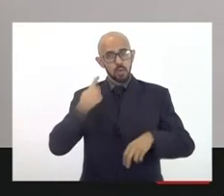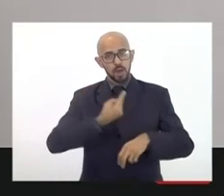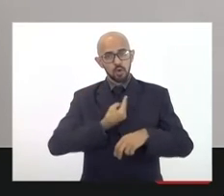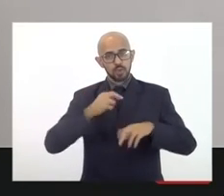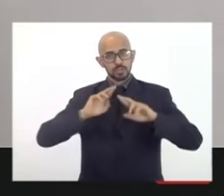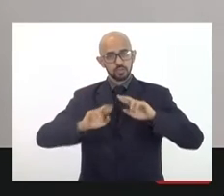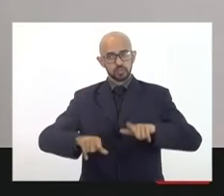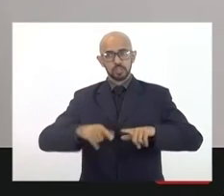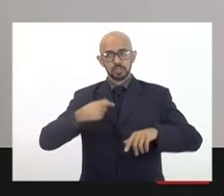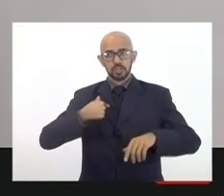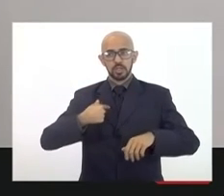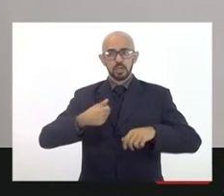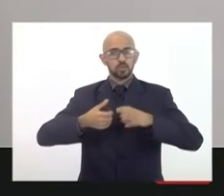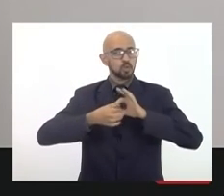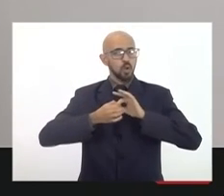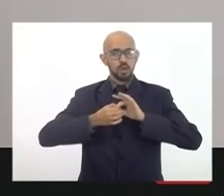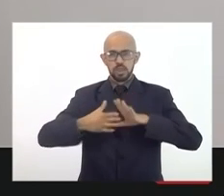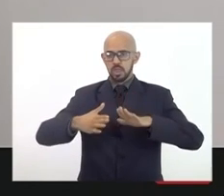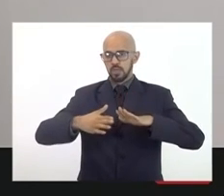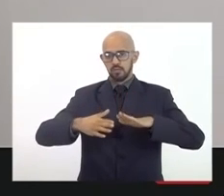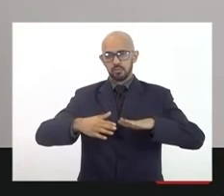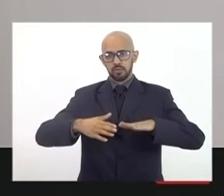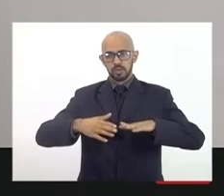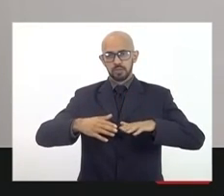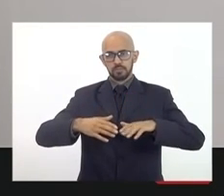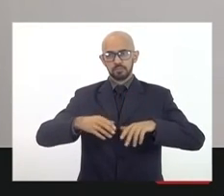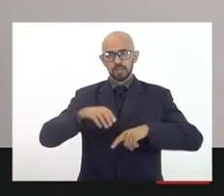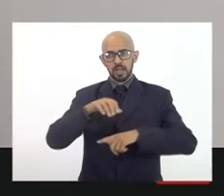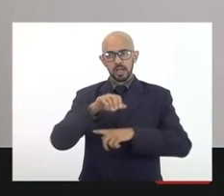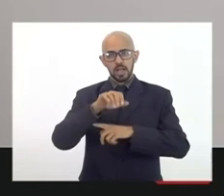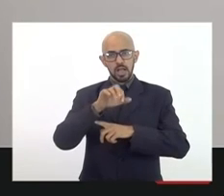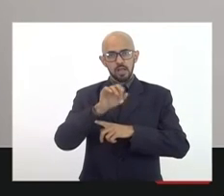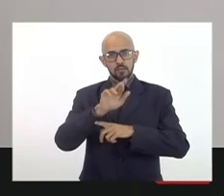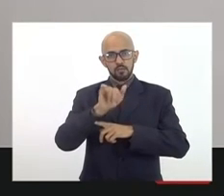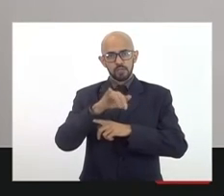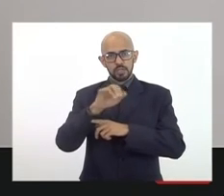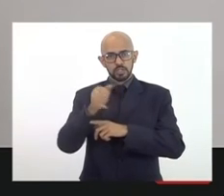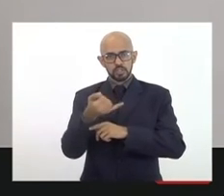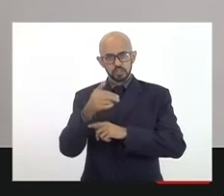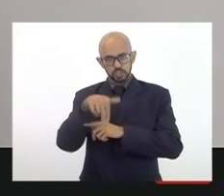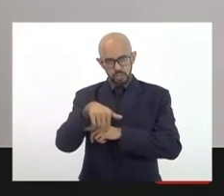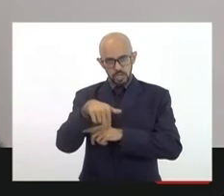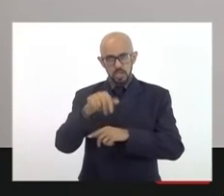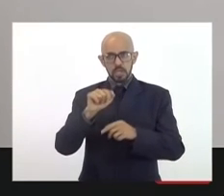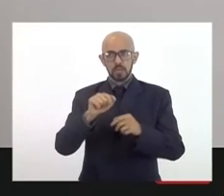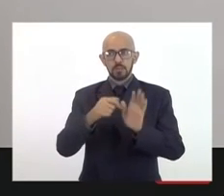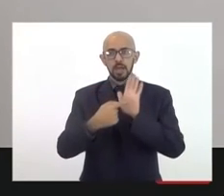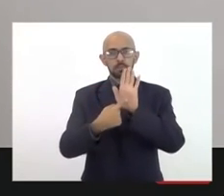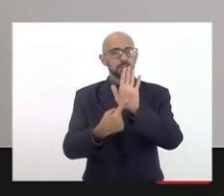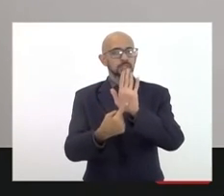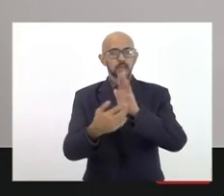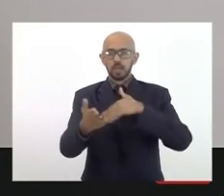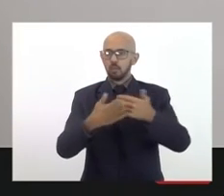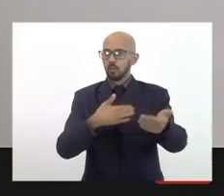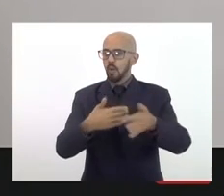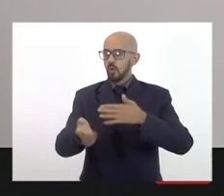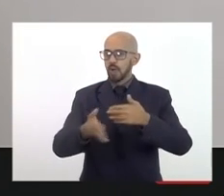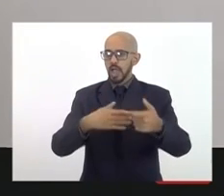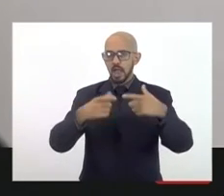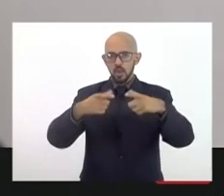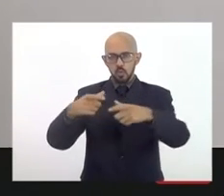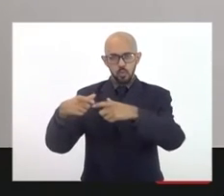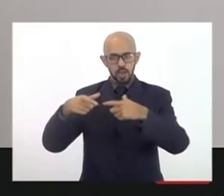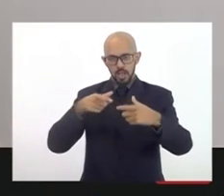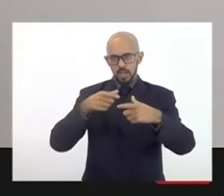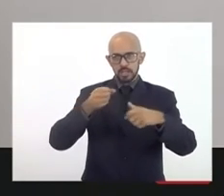coloco à disposição para quem está Firjan, governo do Estado, a Genersa, para apresentar em qualquer lugar que definir. Se